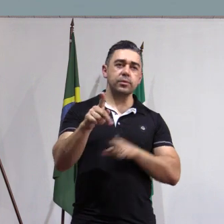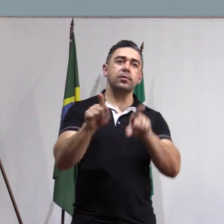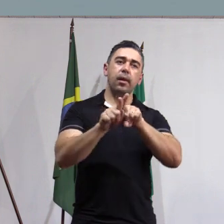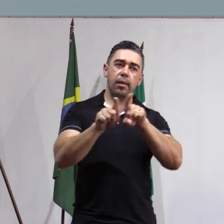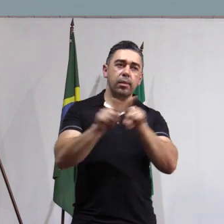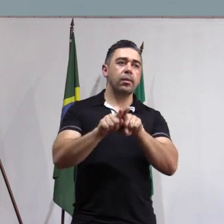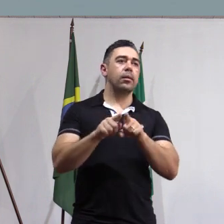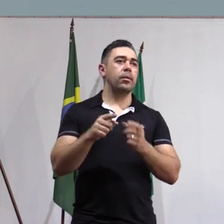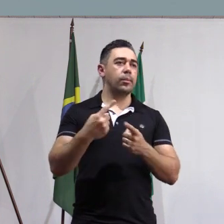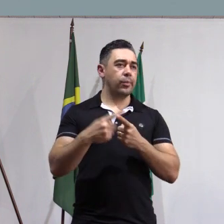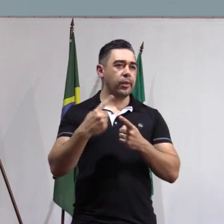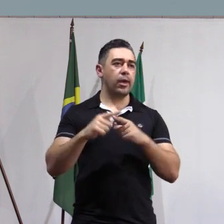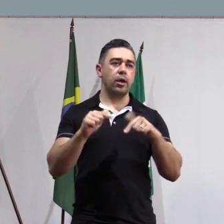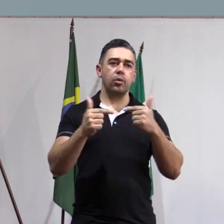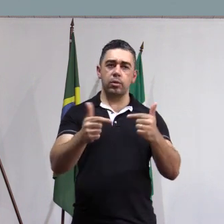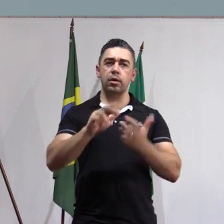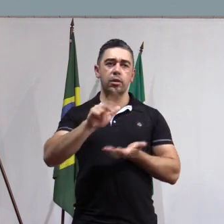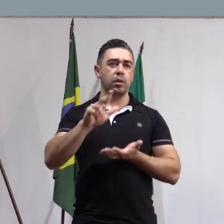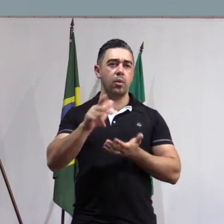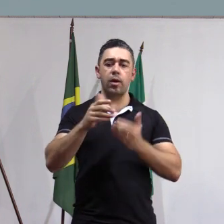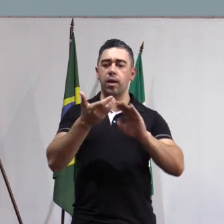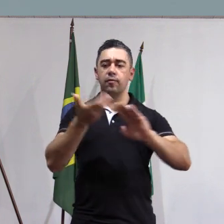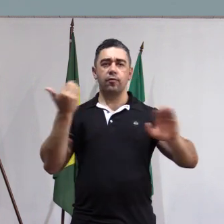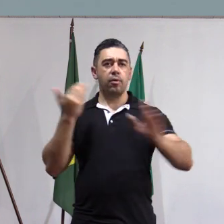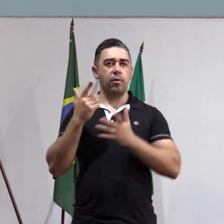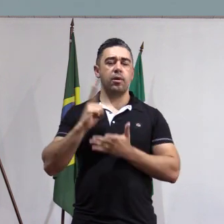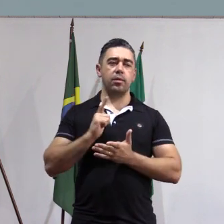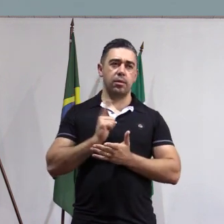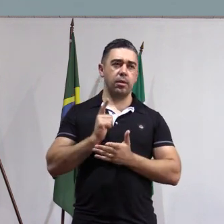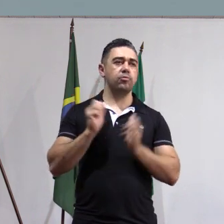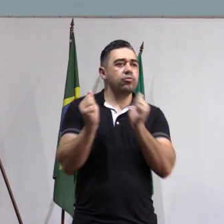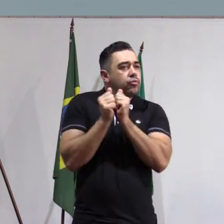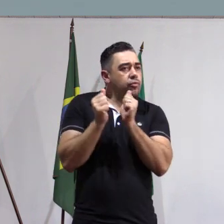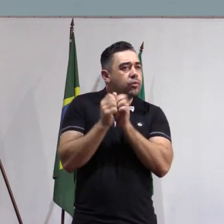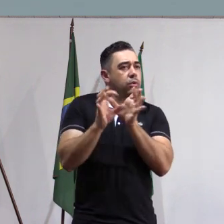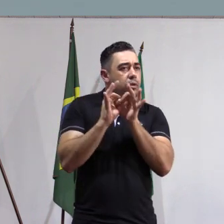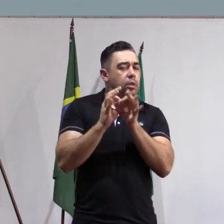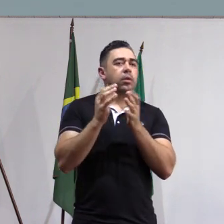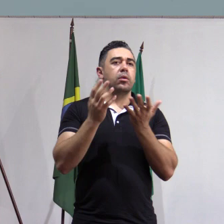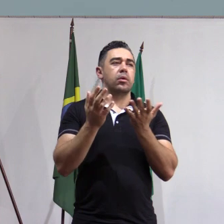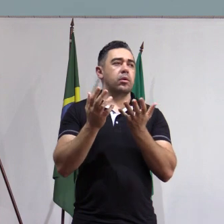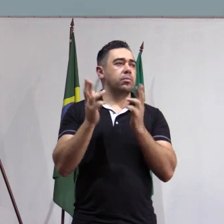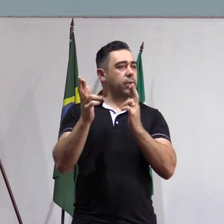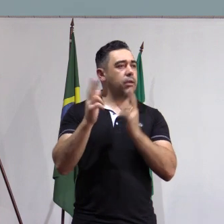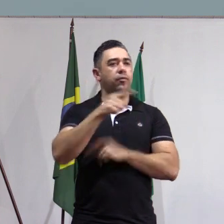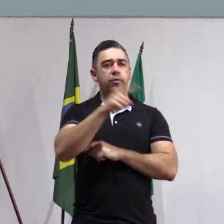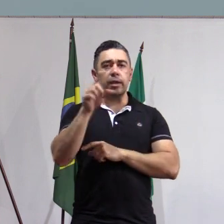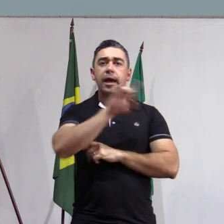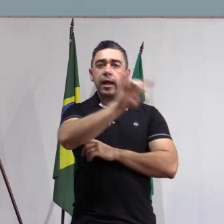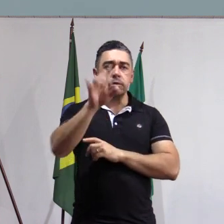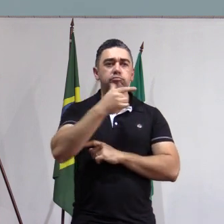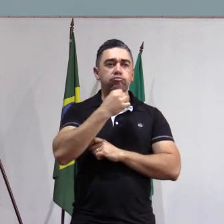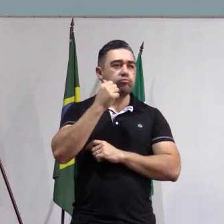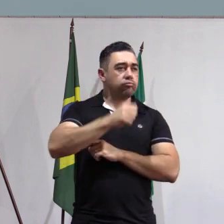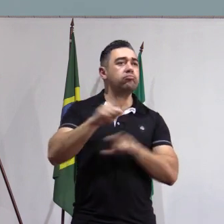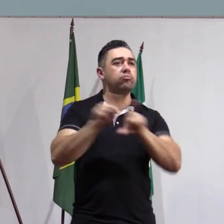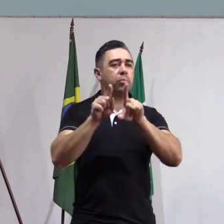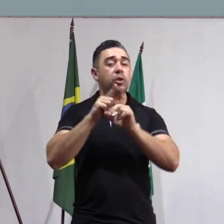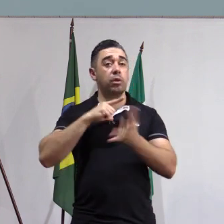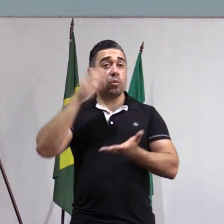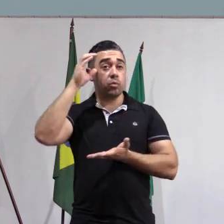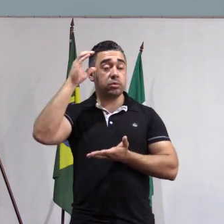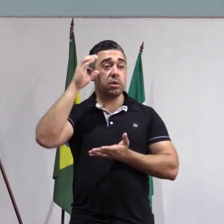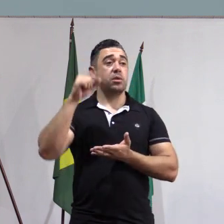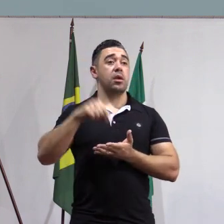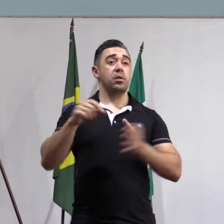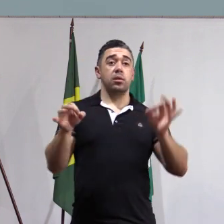também, porque essa luta não está deslocada das outras. É isso, gente. Espero que cada um e cada uma saia daqui com consciência de que esse debate